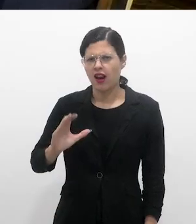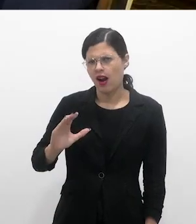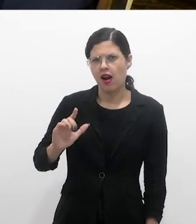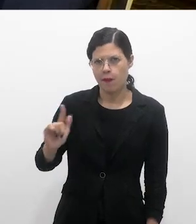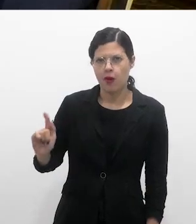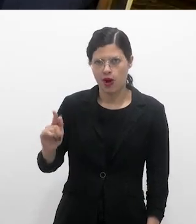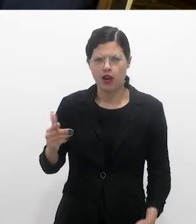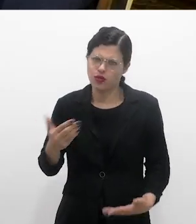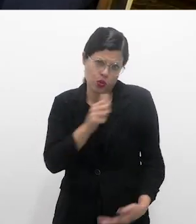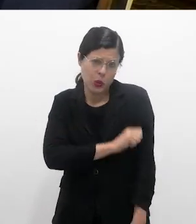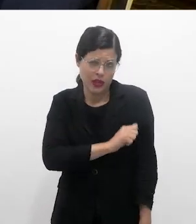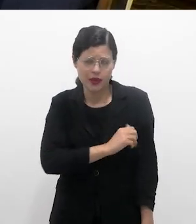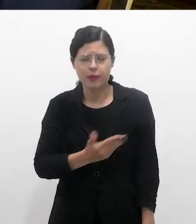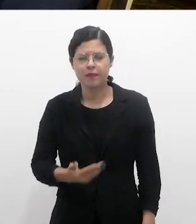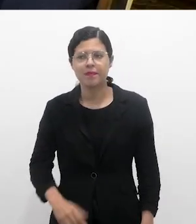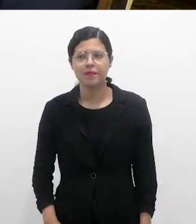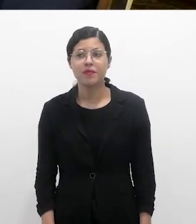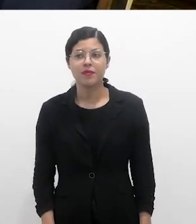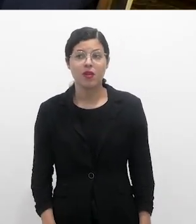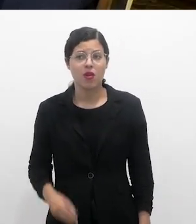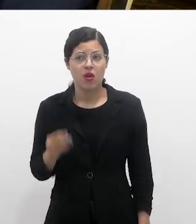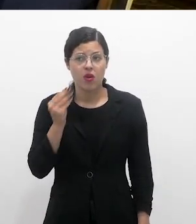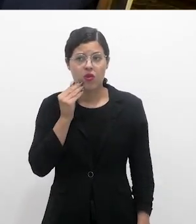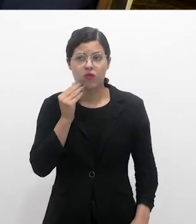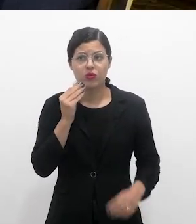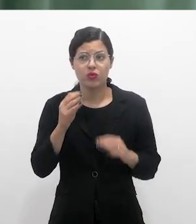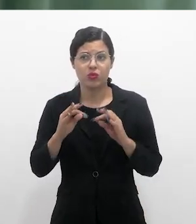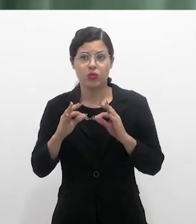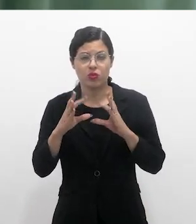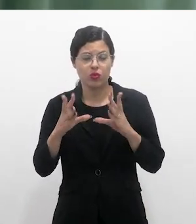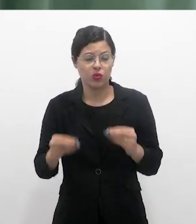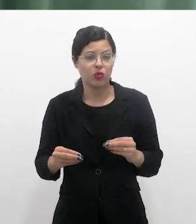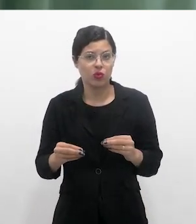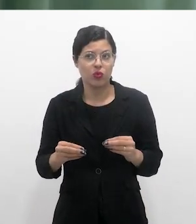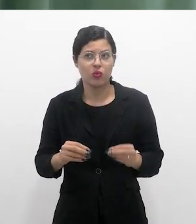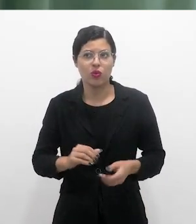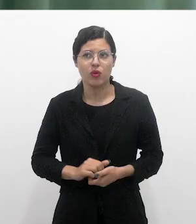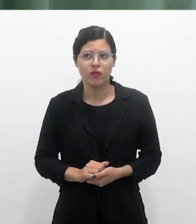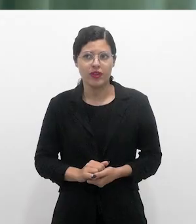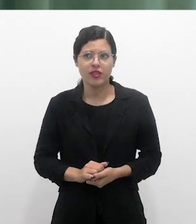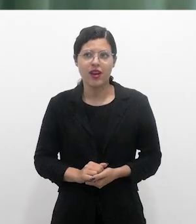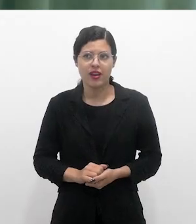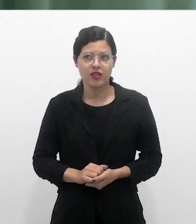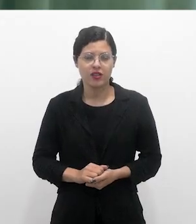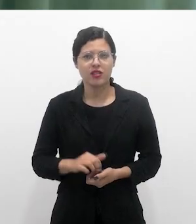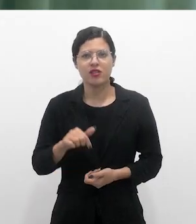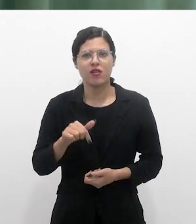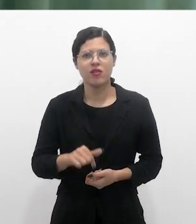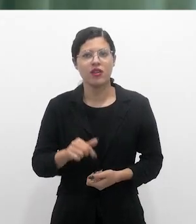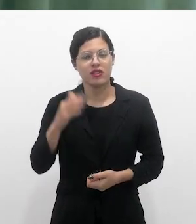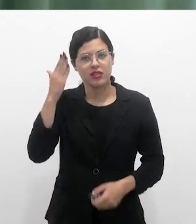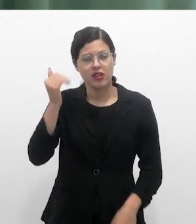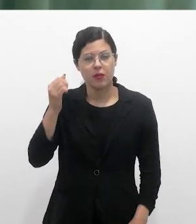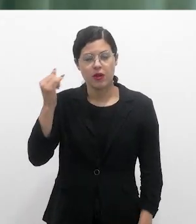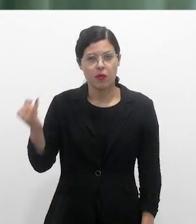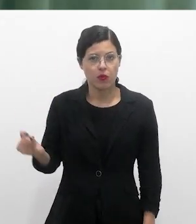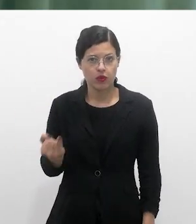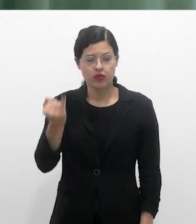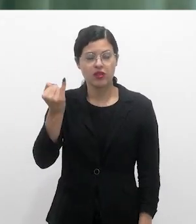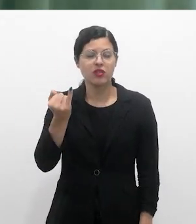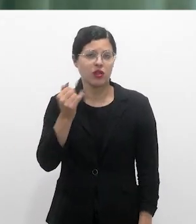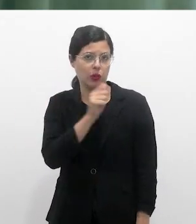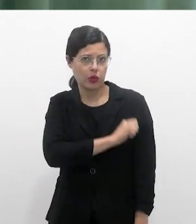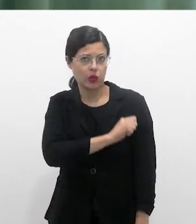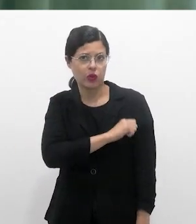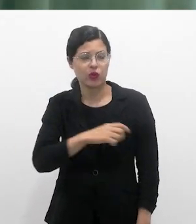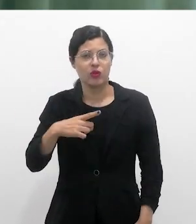Rio. Isso. Então, é lógico que isso tudo, a gente sabe, né, a importância que teve o Rio de Janeiro para